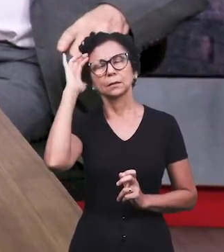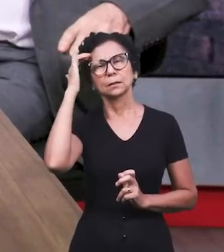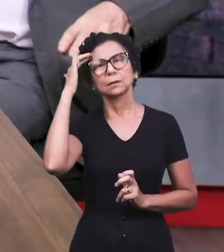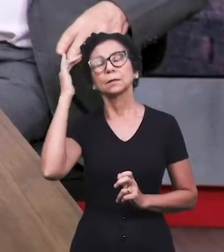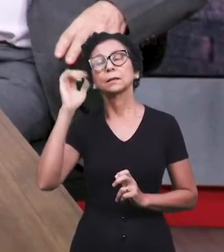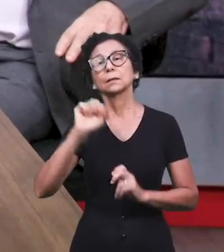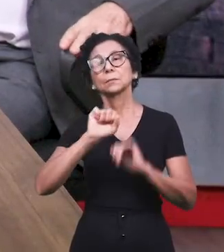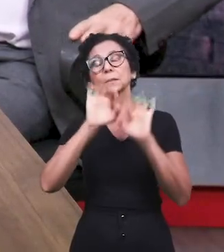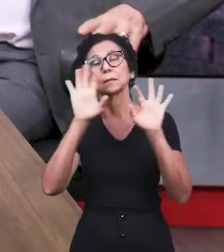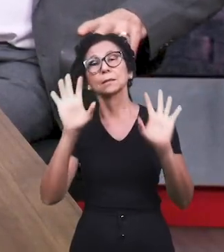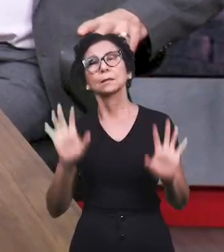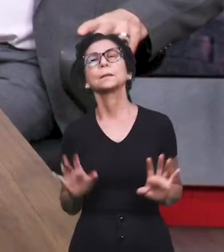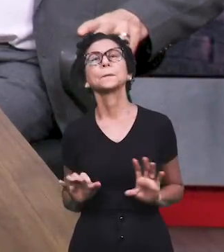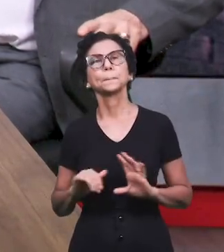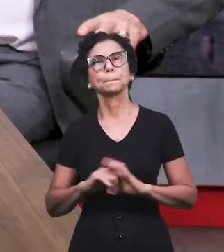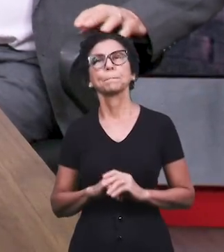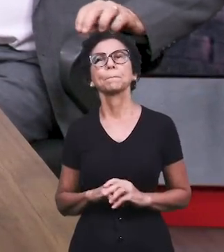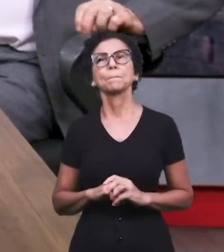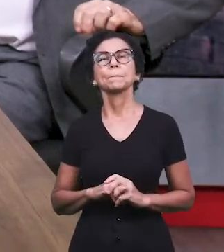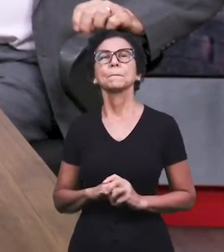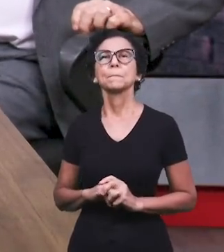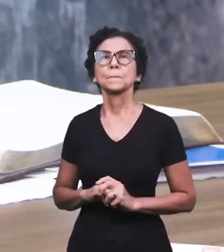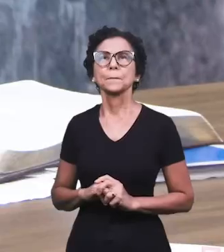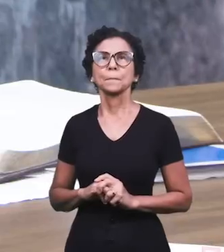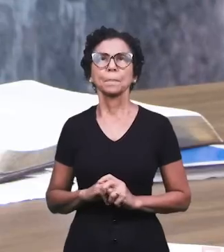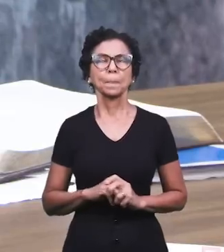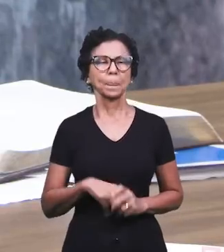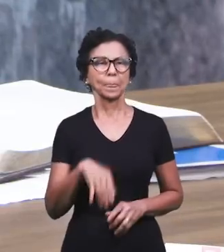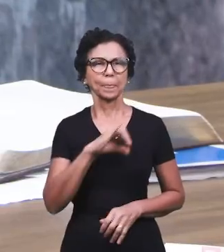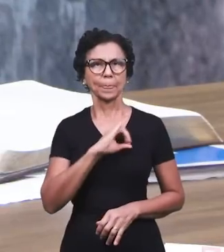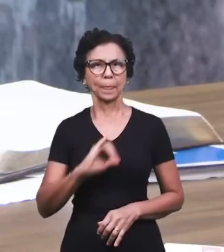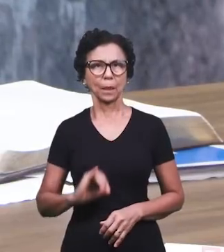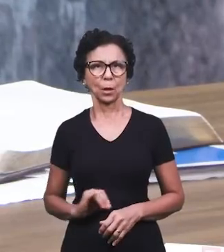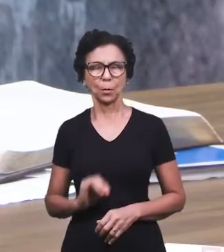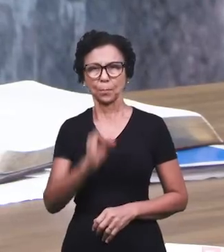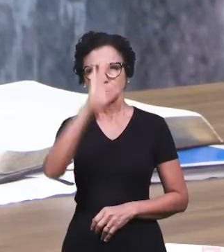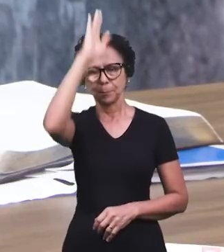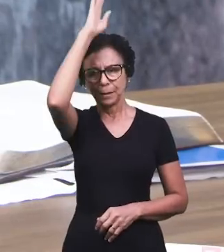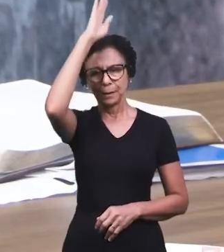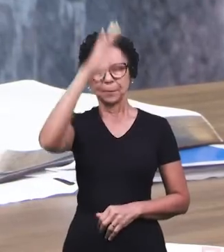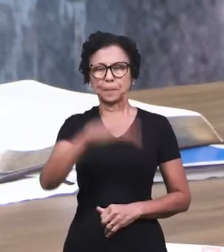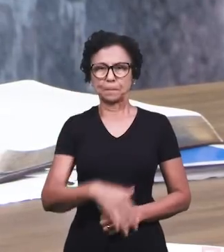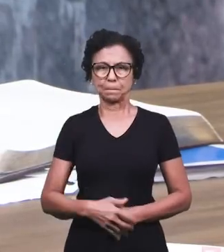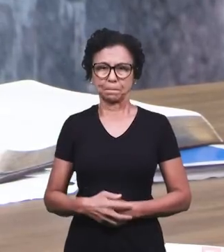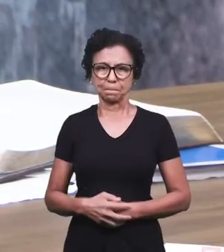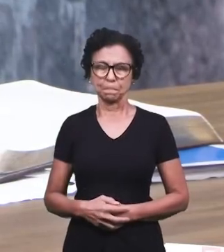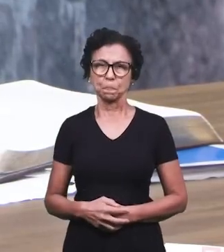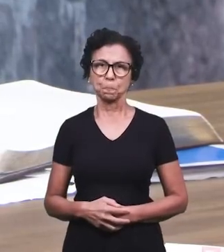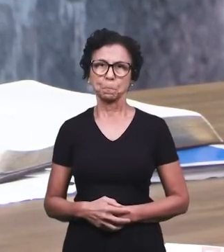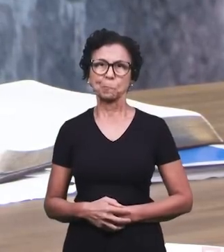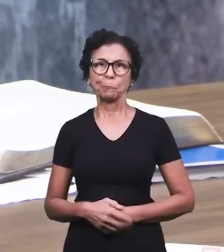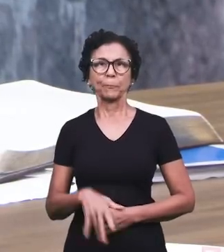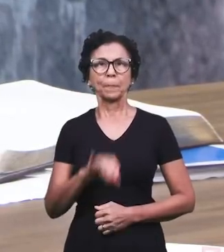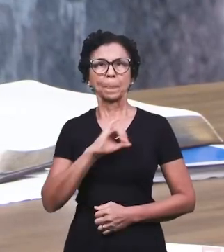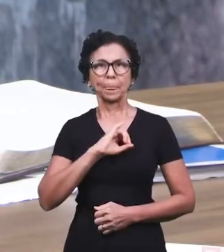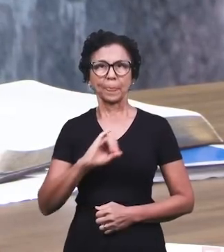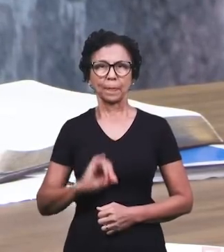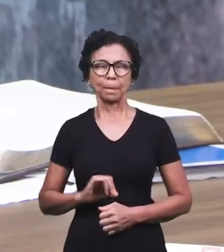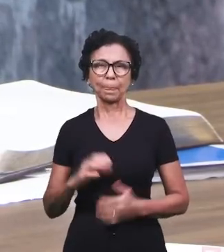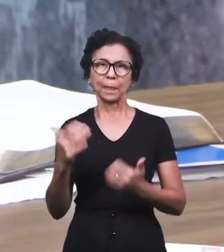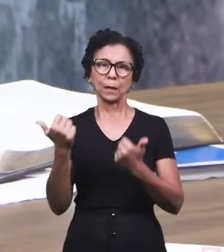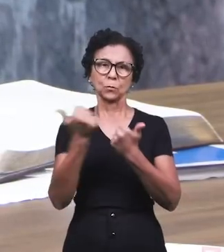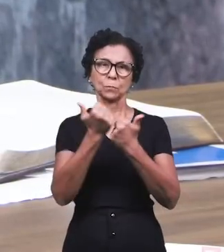momentos durante o tempo? O Império Romano ele tinha uma questão interessante. A sucessão dos imperadores